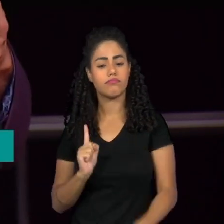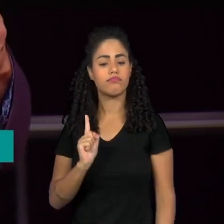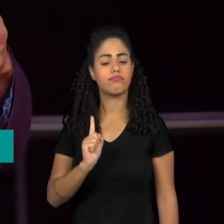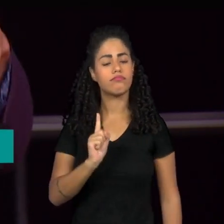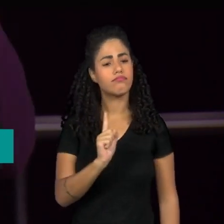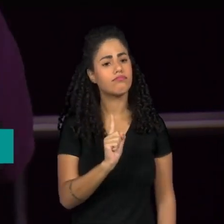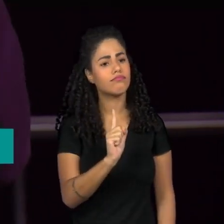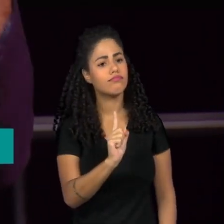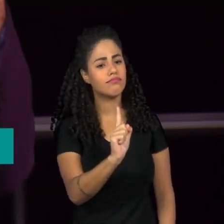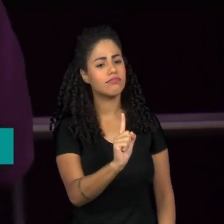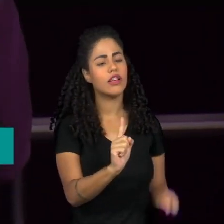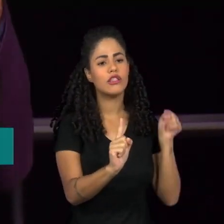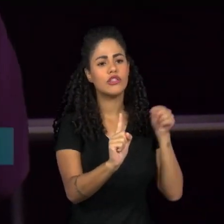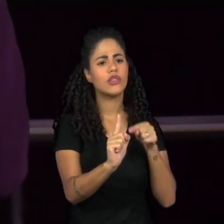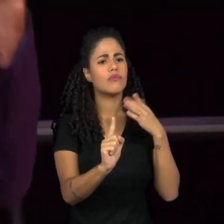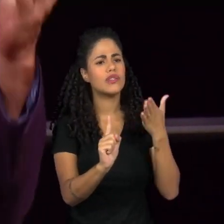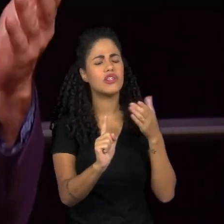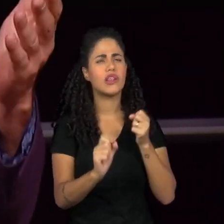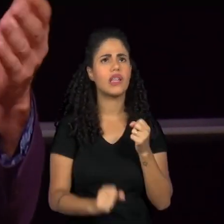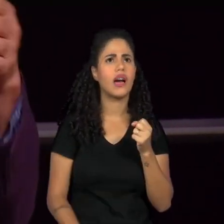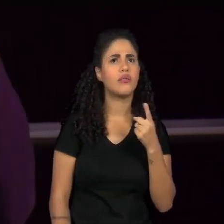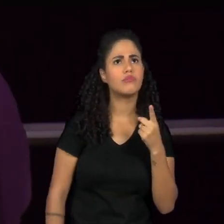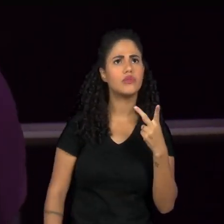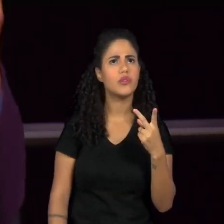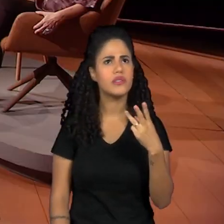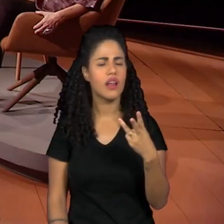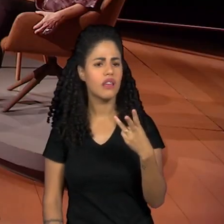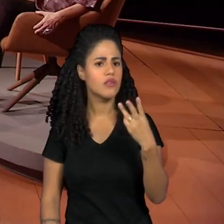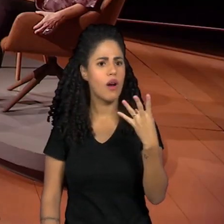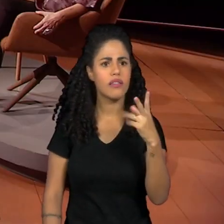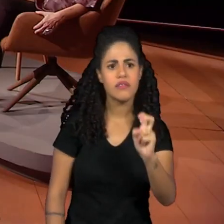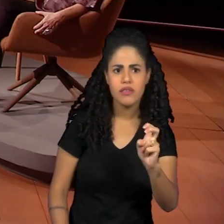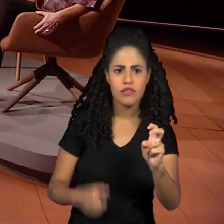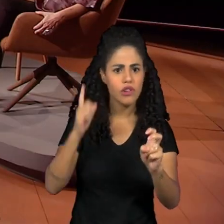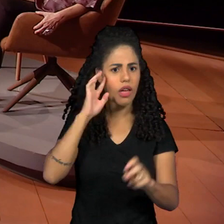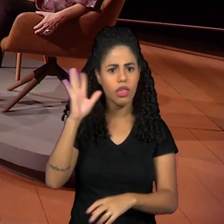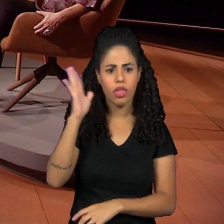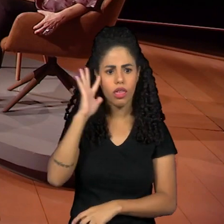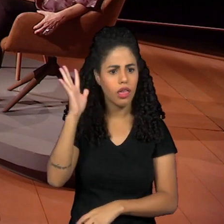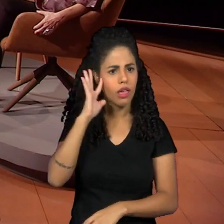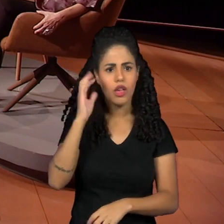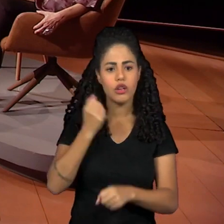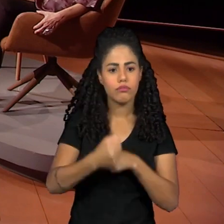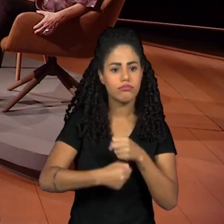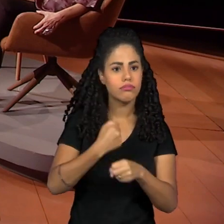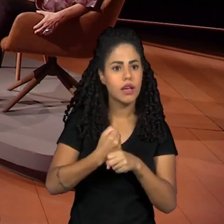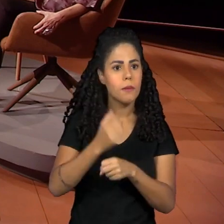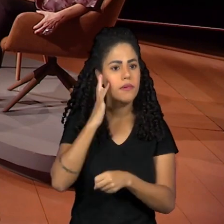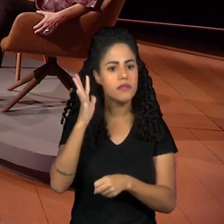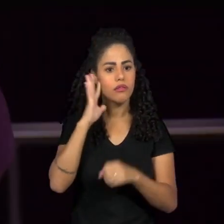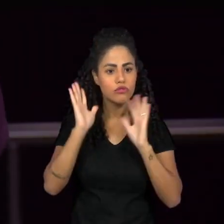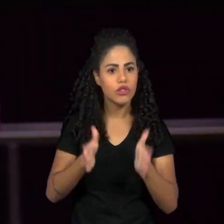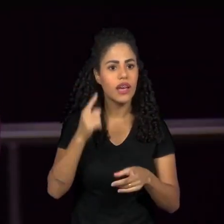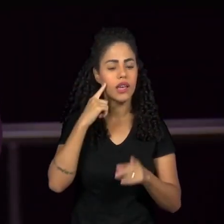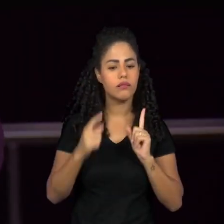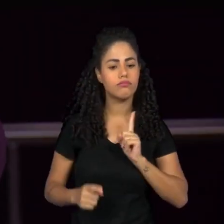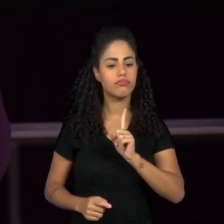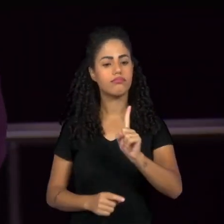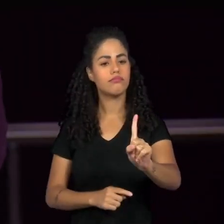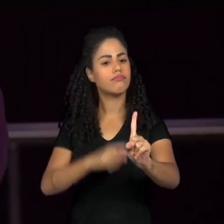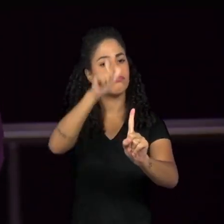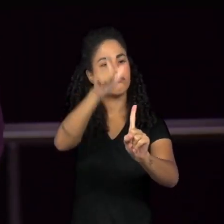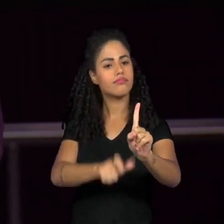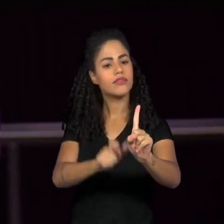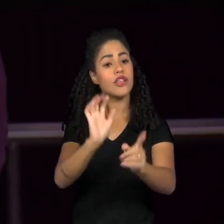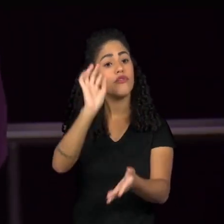já está há 1 ano, 2, 3, 5 pensando naquilo. Né? E ele chega nesse momento para viabilizar,